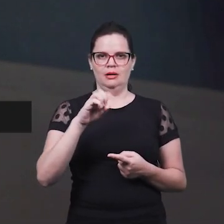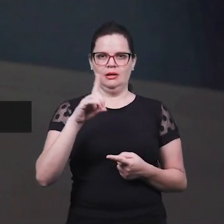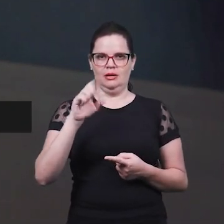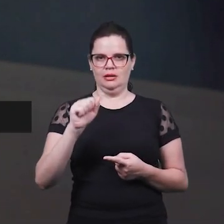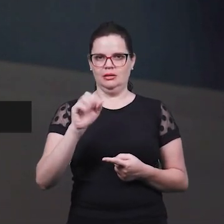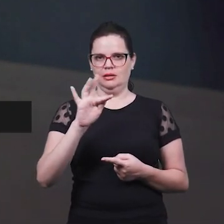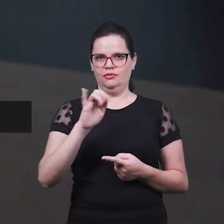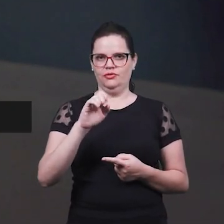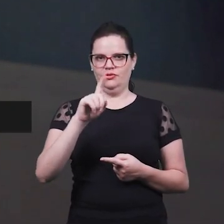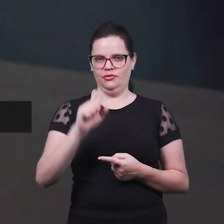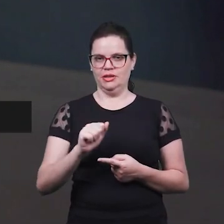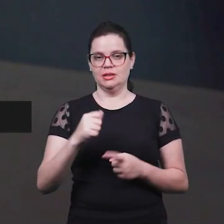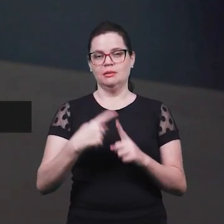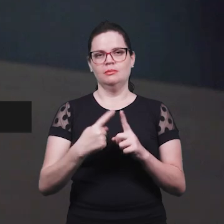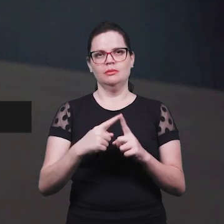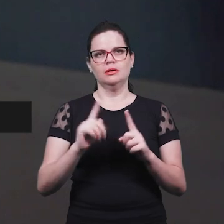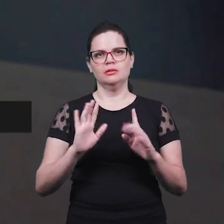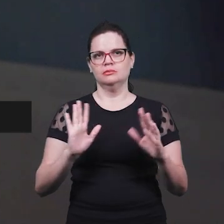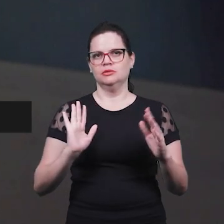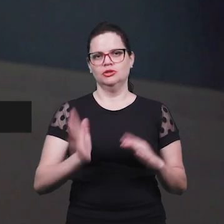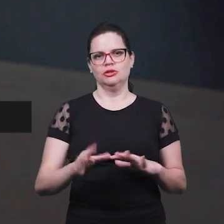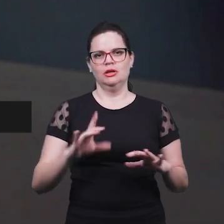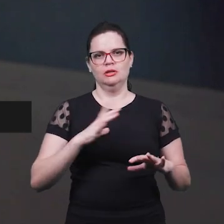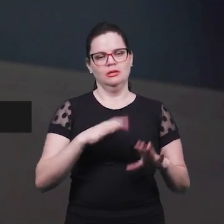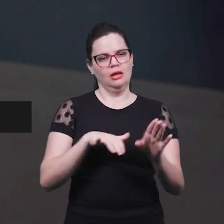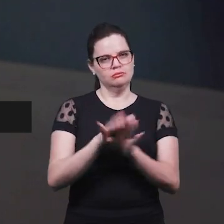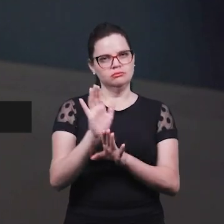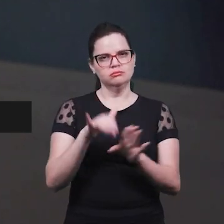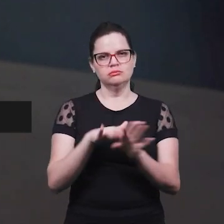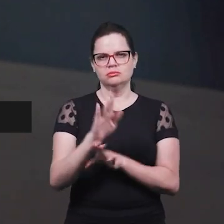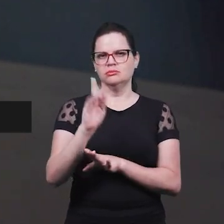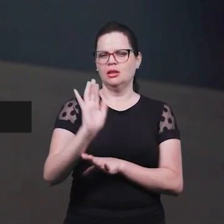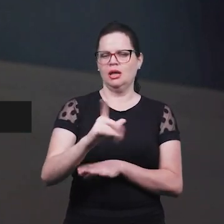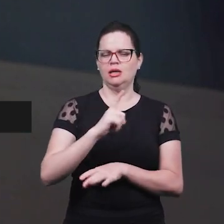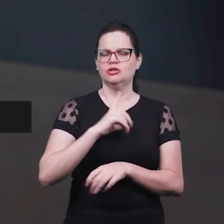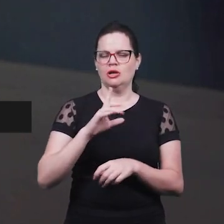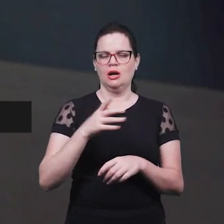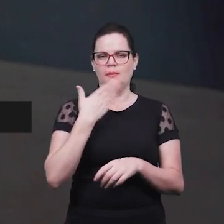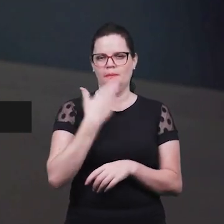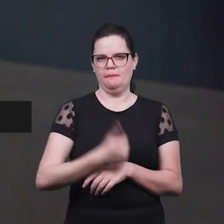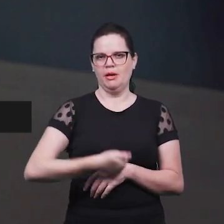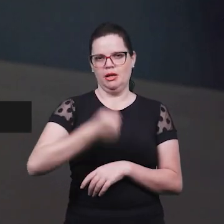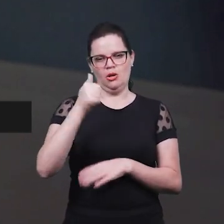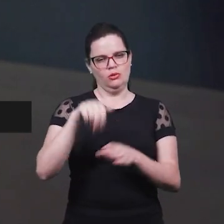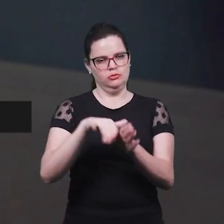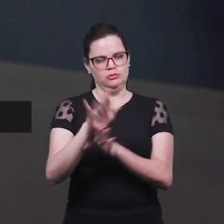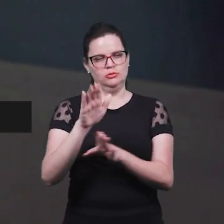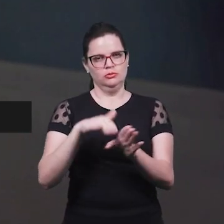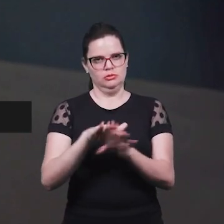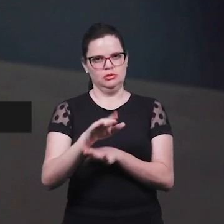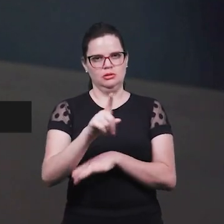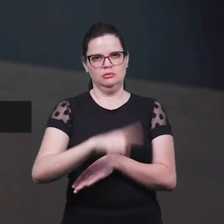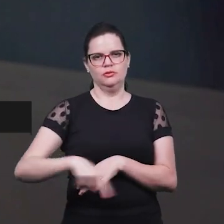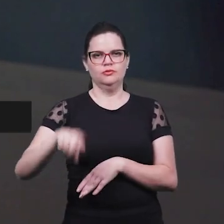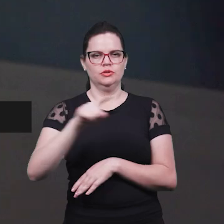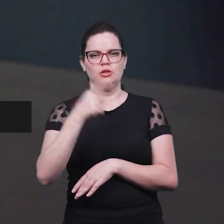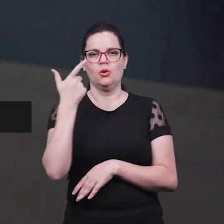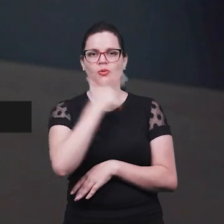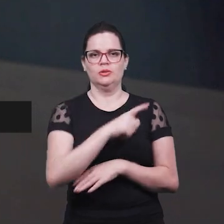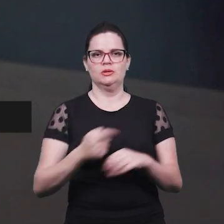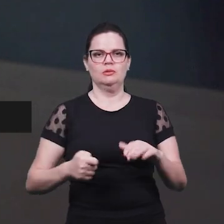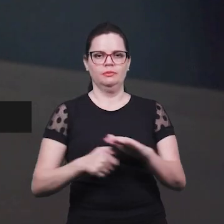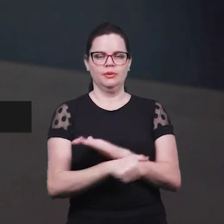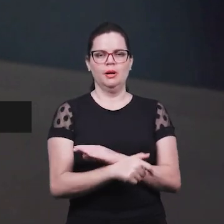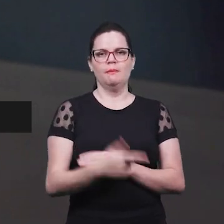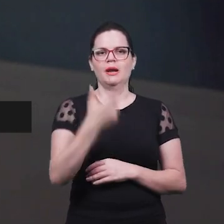é destinado, né, orientado, aconselhável para fazer a